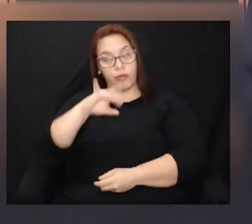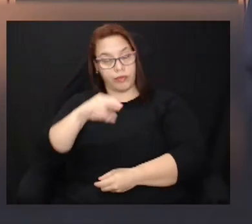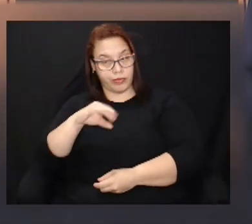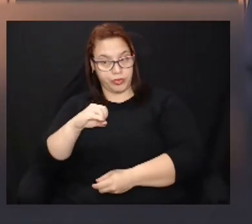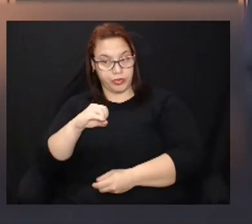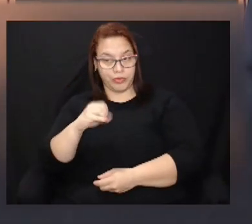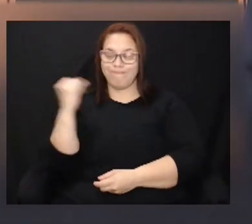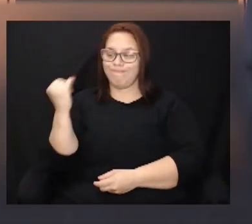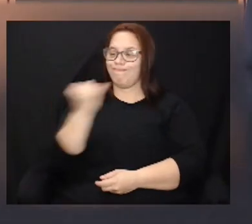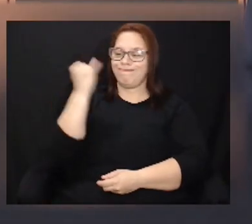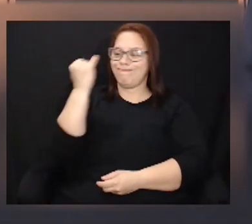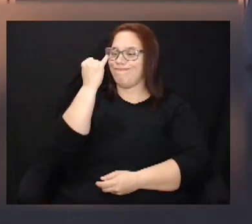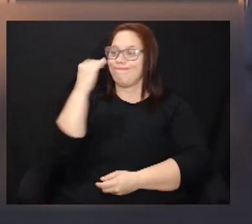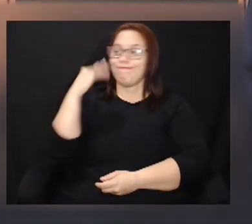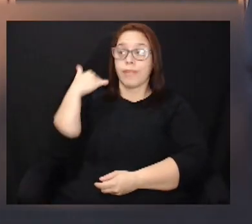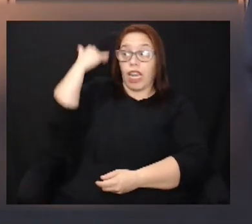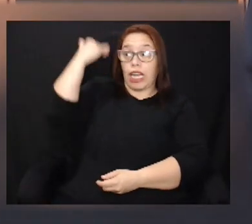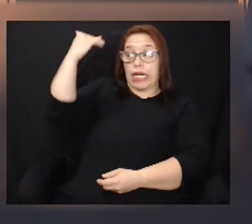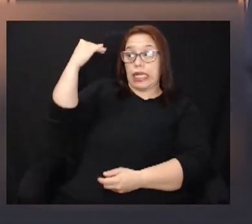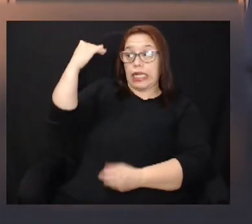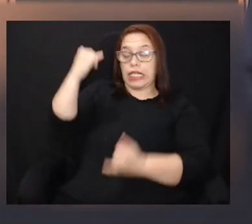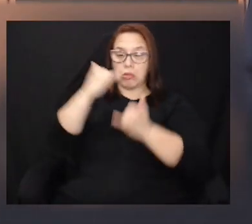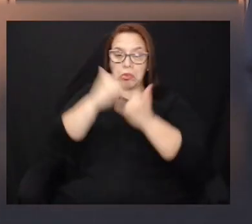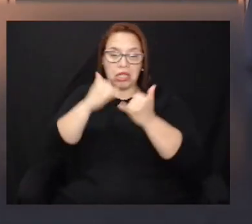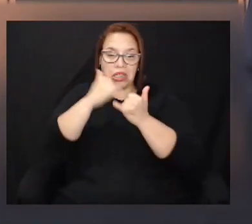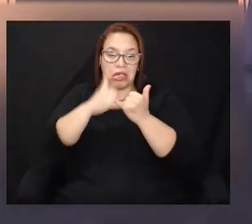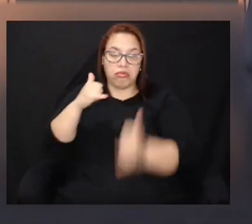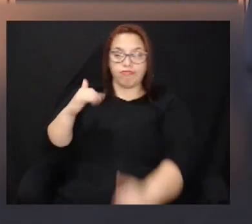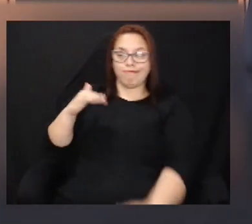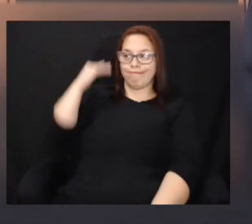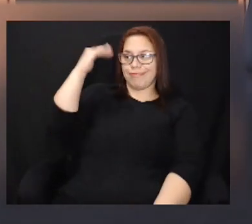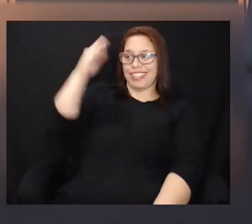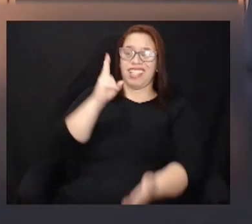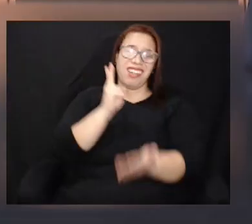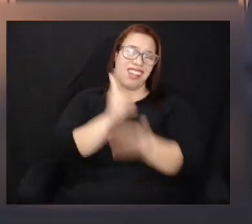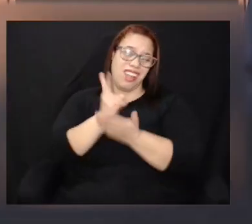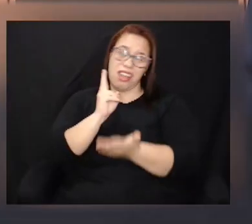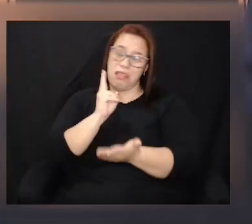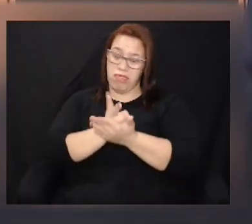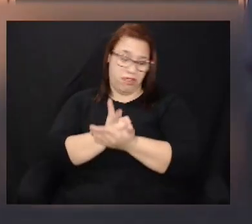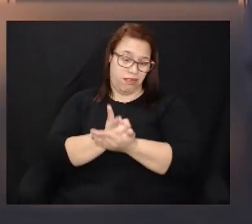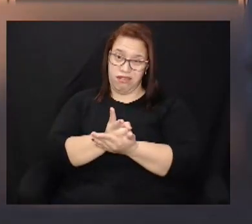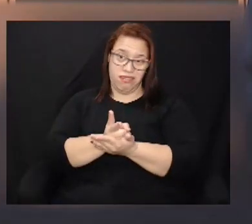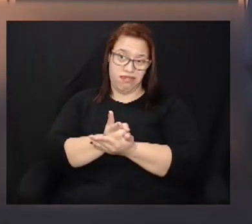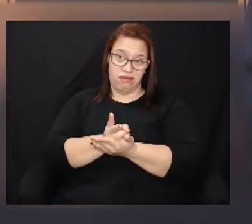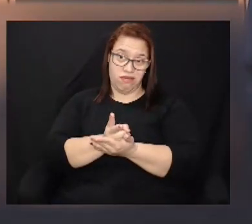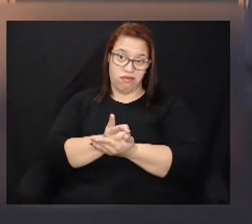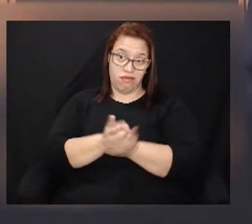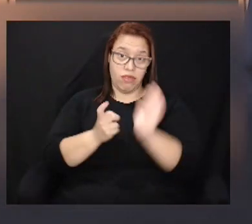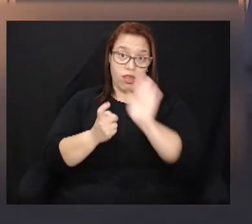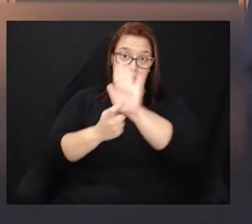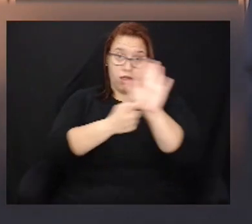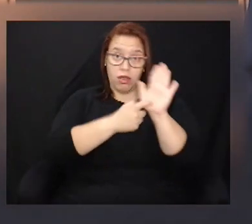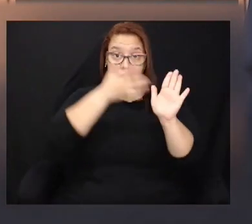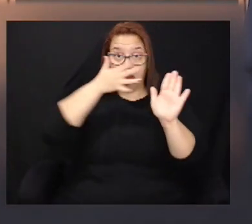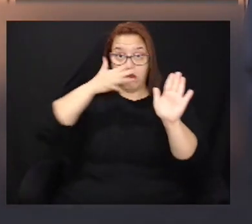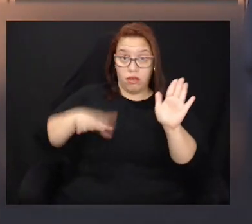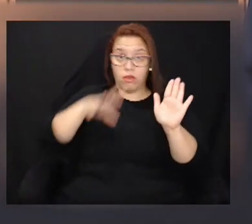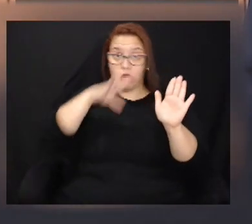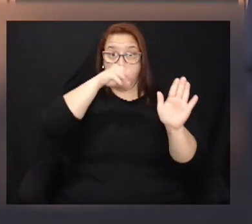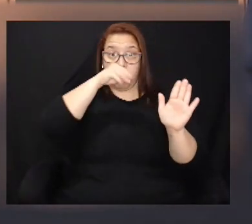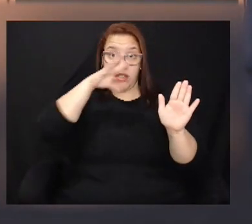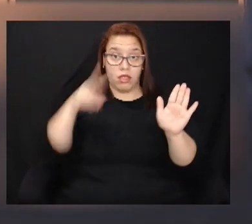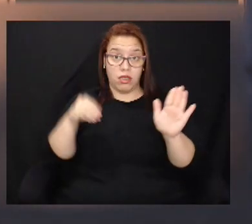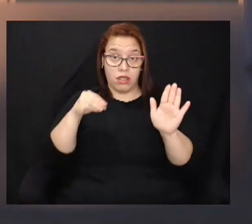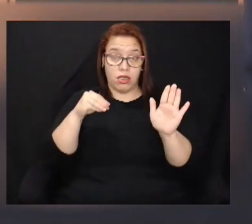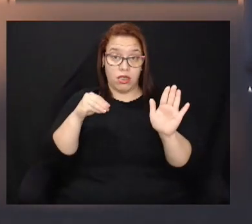importante, porque a adultização sempre existiu. Quando você expõe uma criança ou um adolescente a uma situação